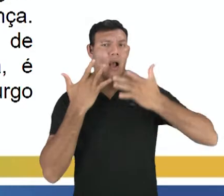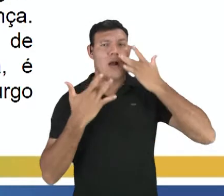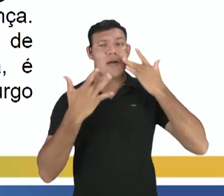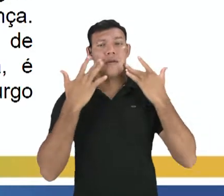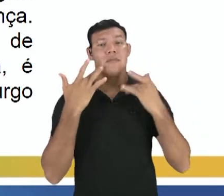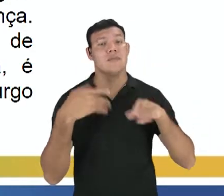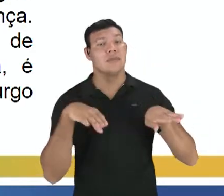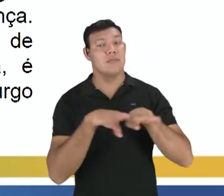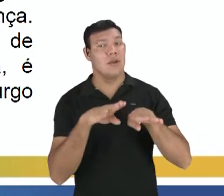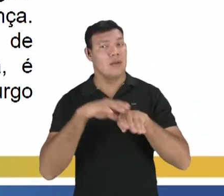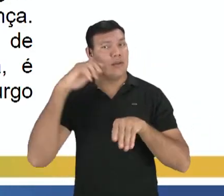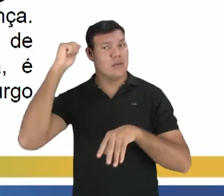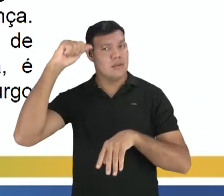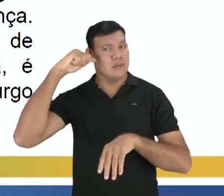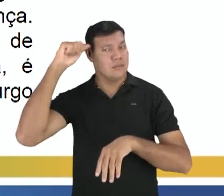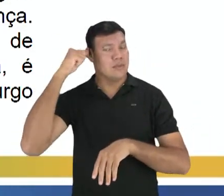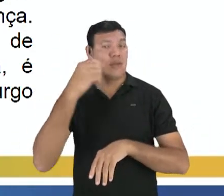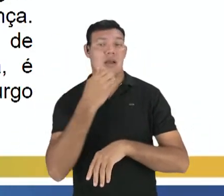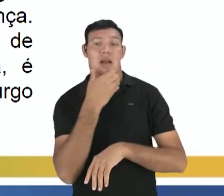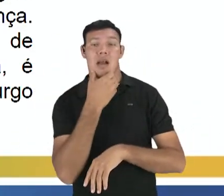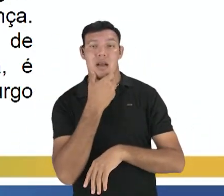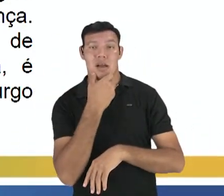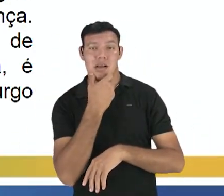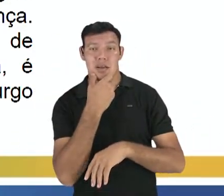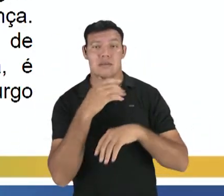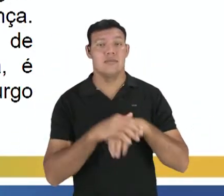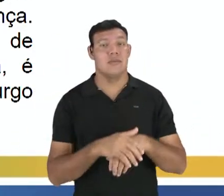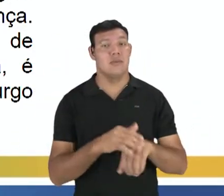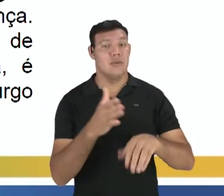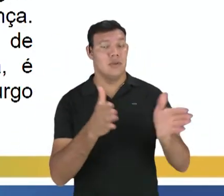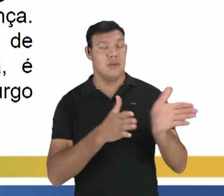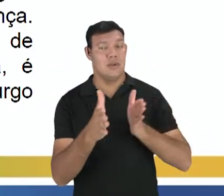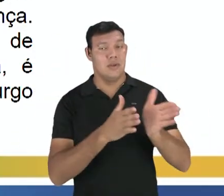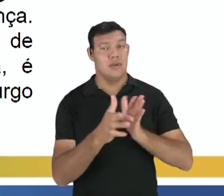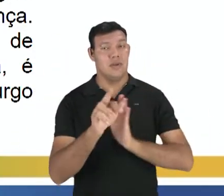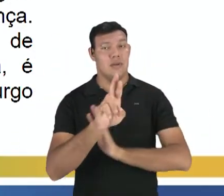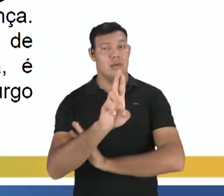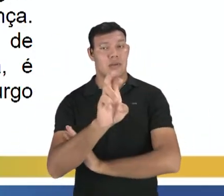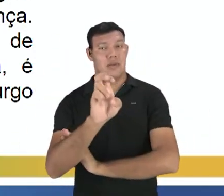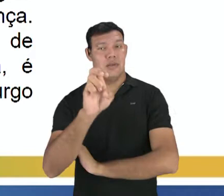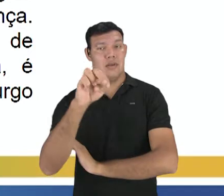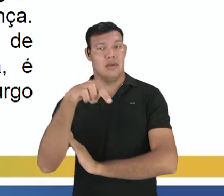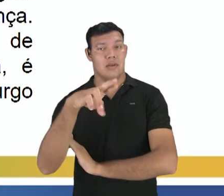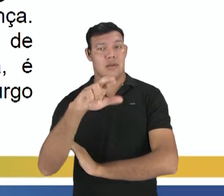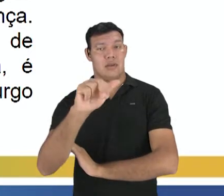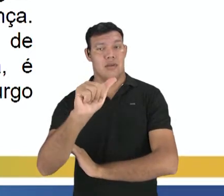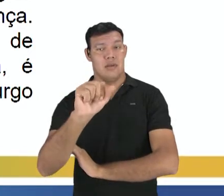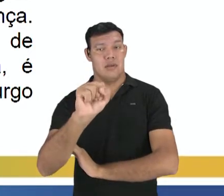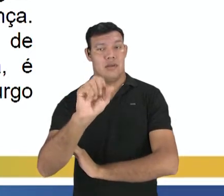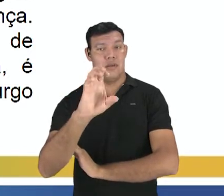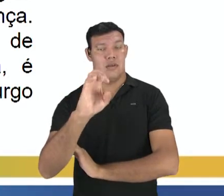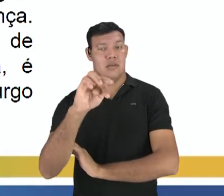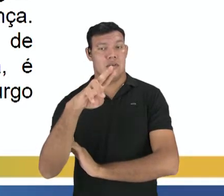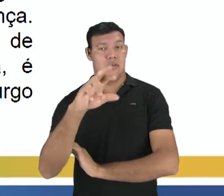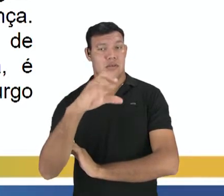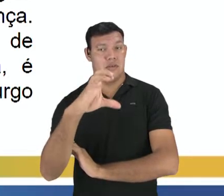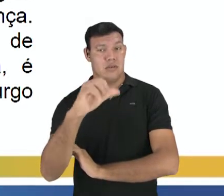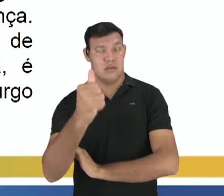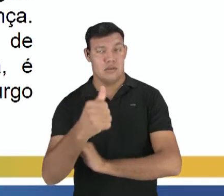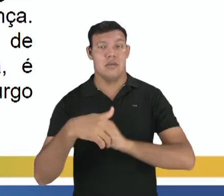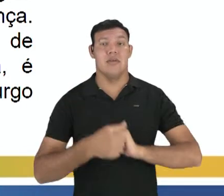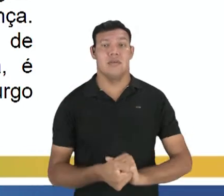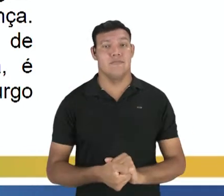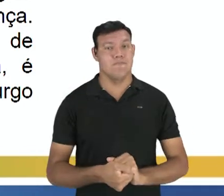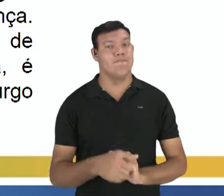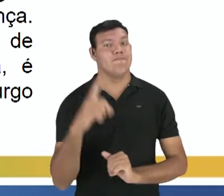e ator inglês da era da Renascença, frequentemente chamado de poeta